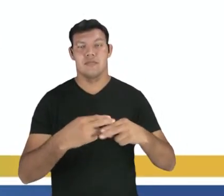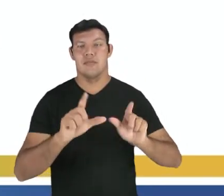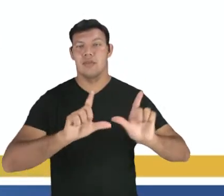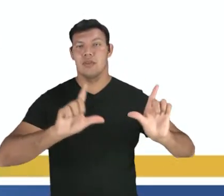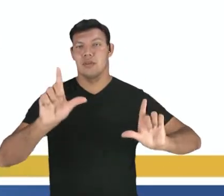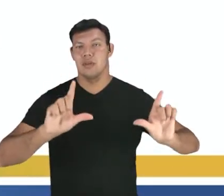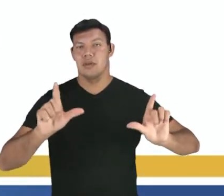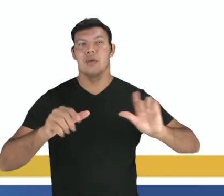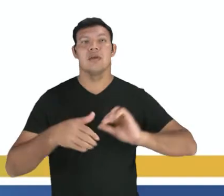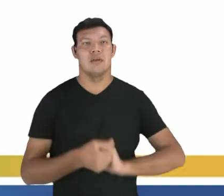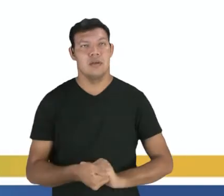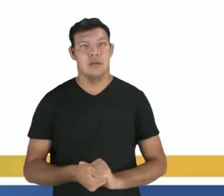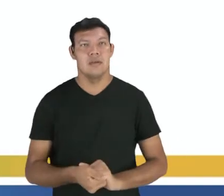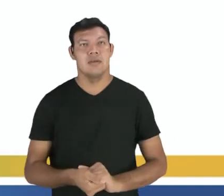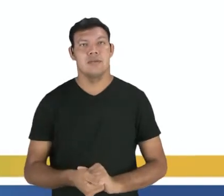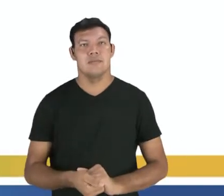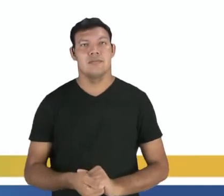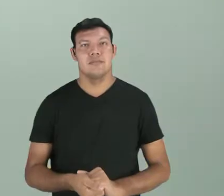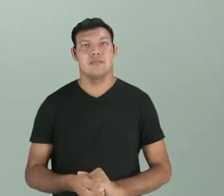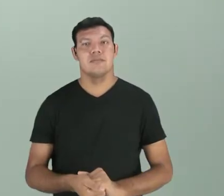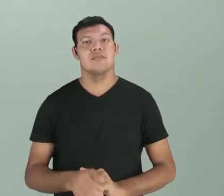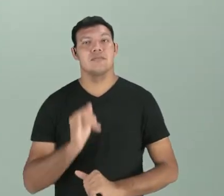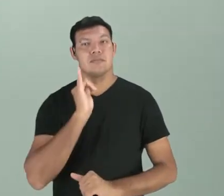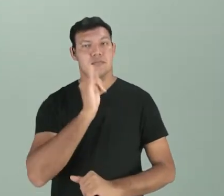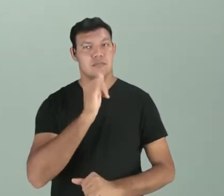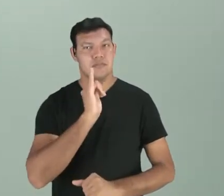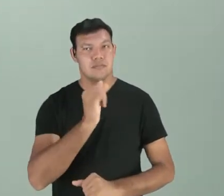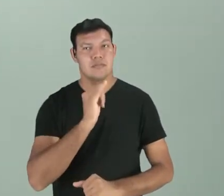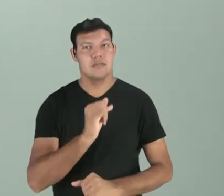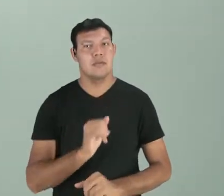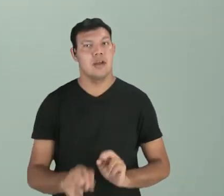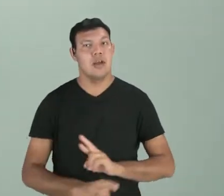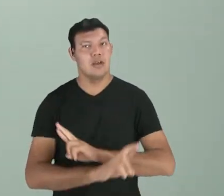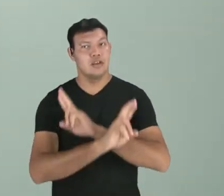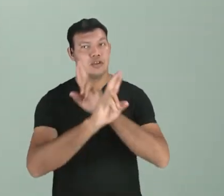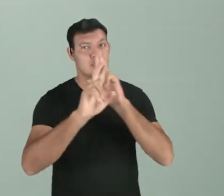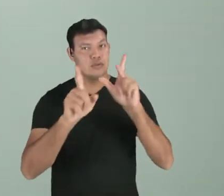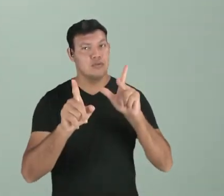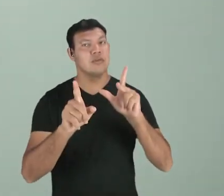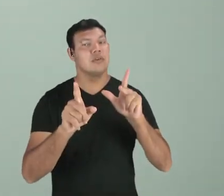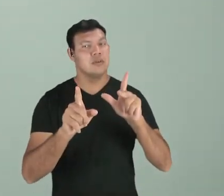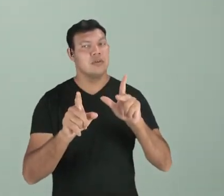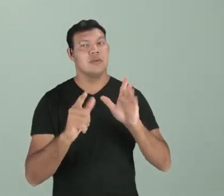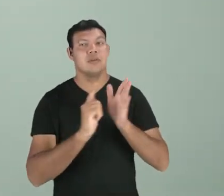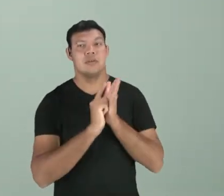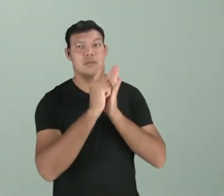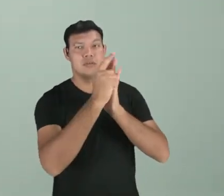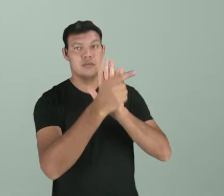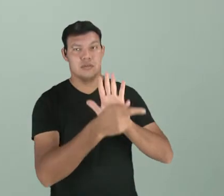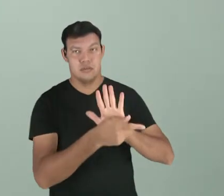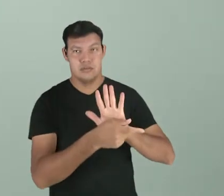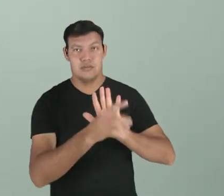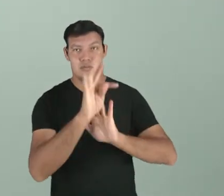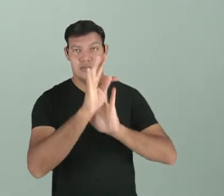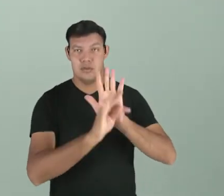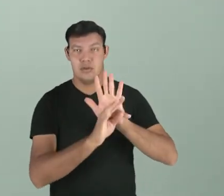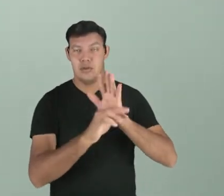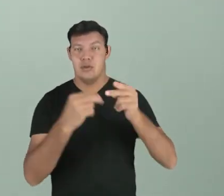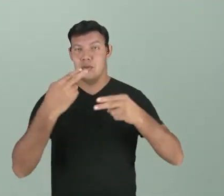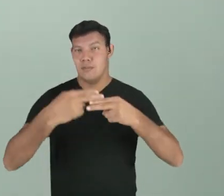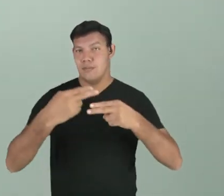diferente de naha e a telenovela é uma narrativa mas é diferente do gênero textual novela